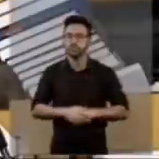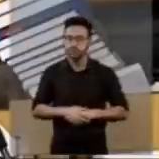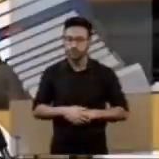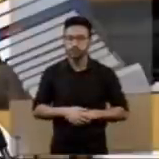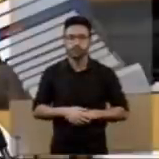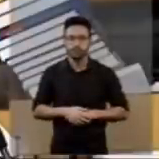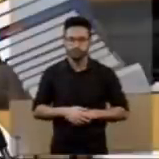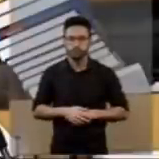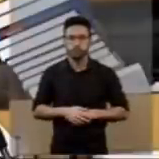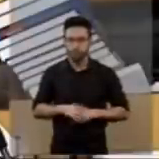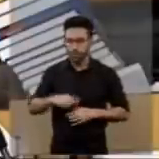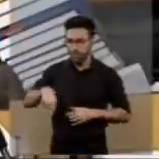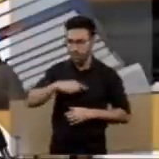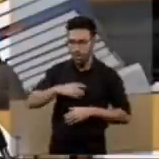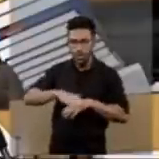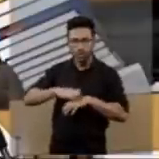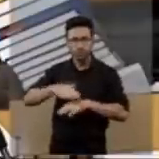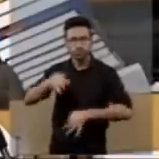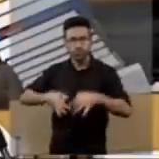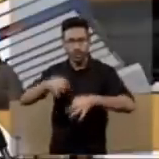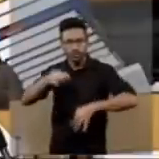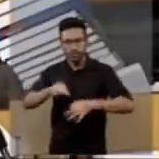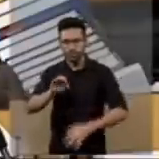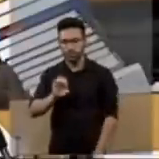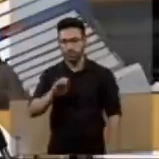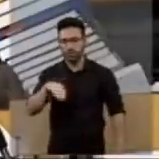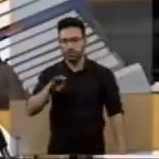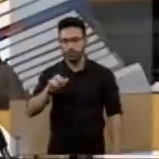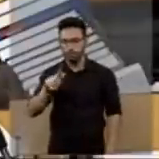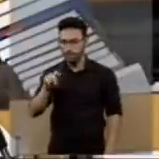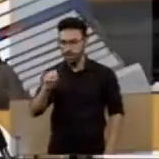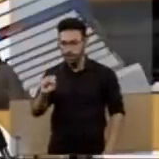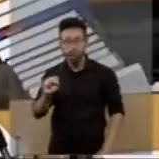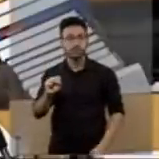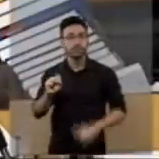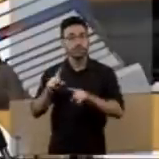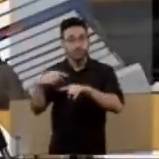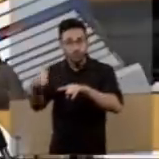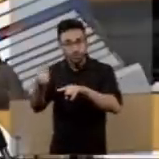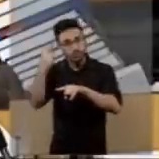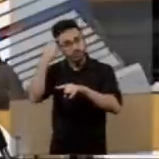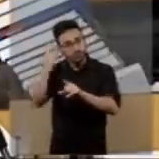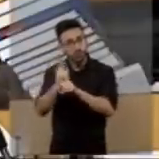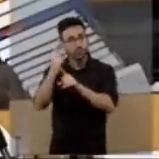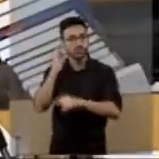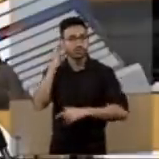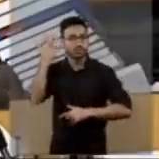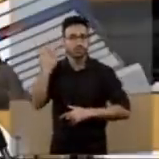julgando embargos declaratórios para uniformização da jurisprudência.